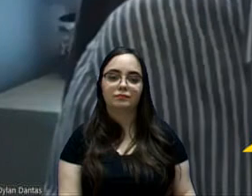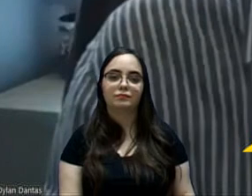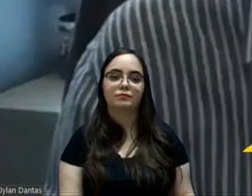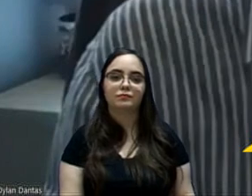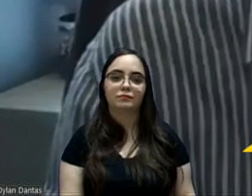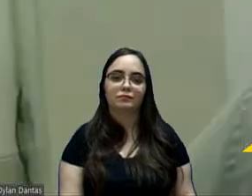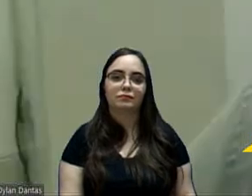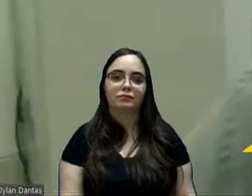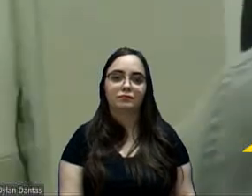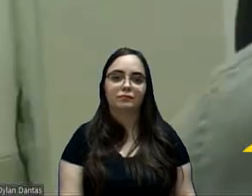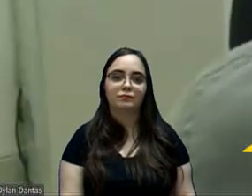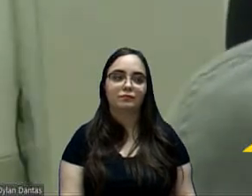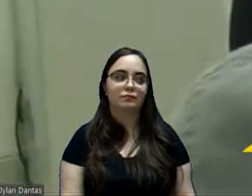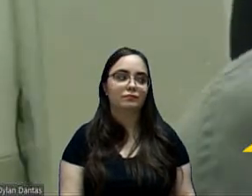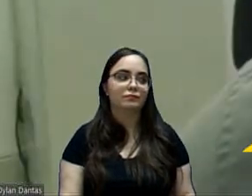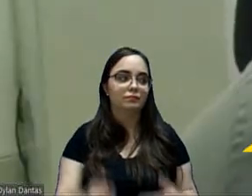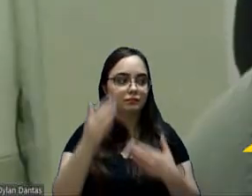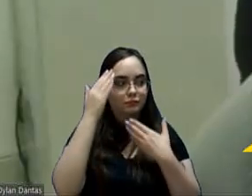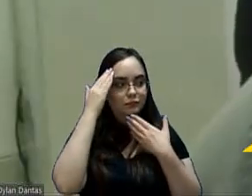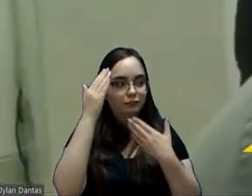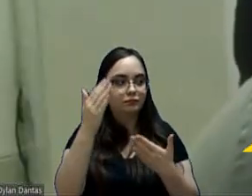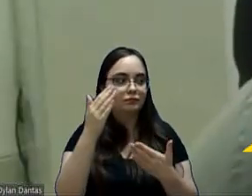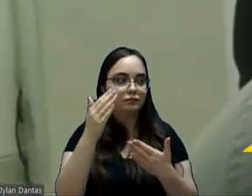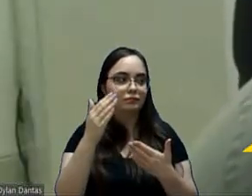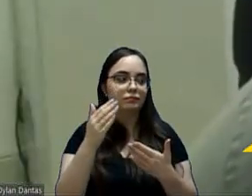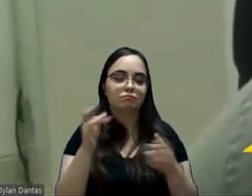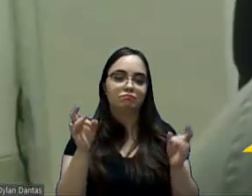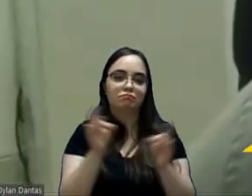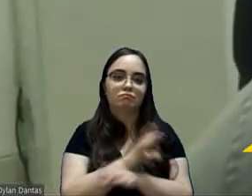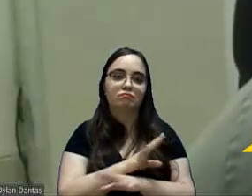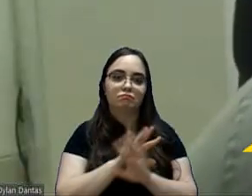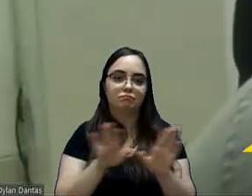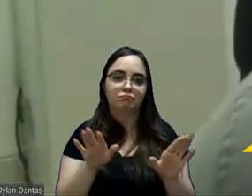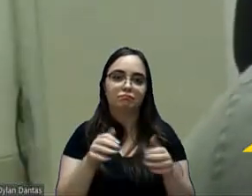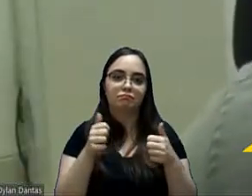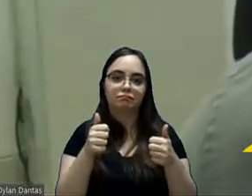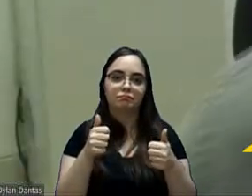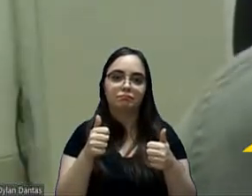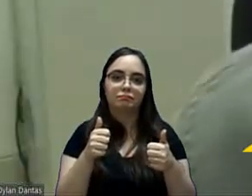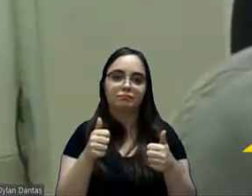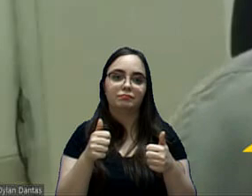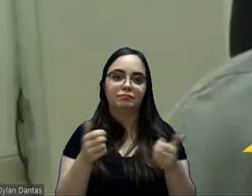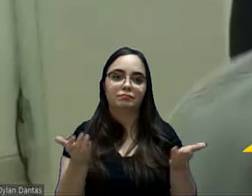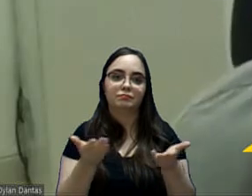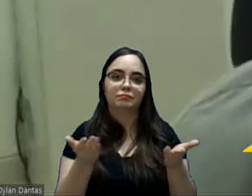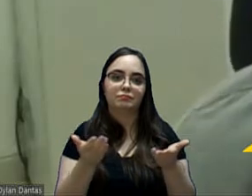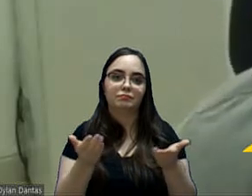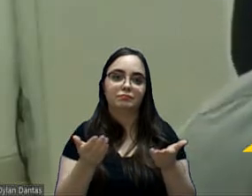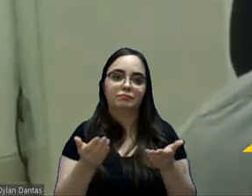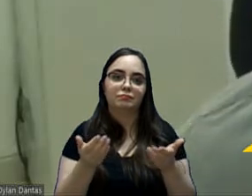Obrigado, professor. Senhor presidente, acho que não tem mais nenhuma parte na minha fala, né? Eu vou encerrar aqui,